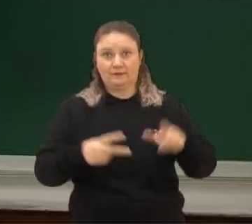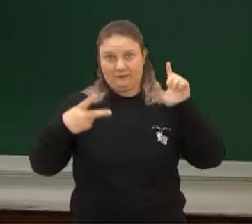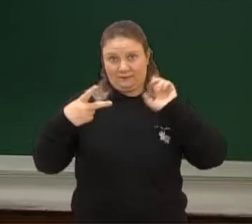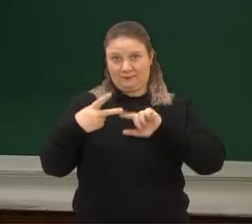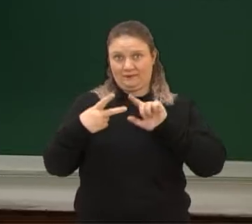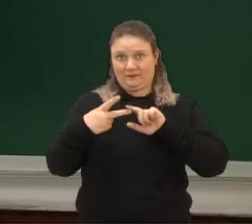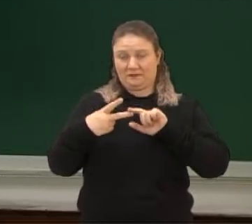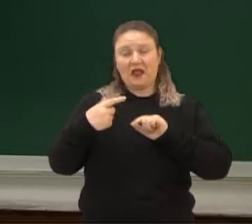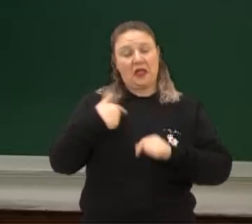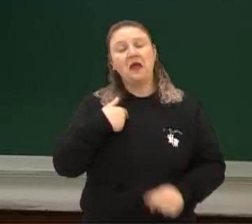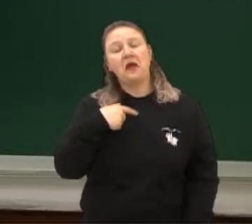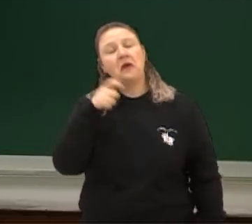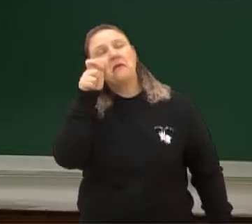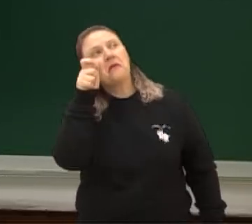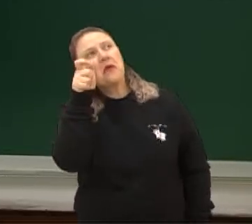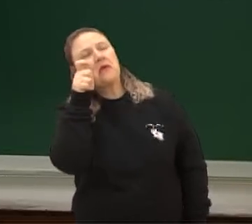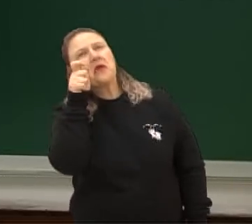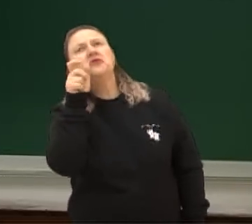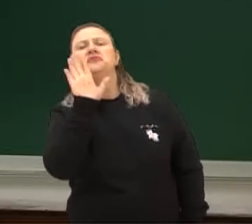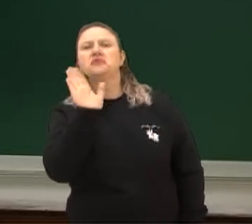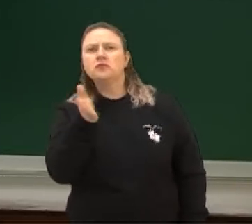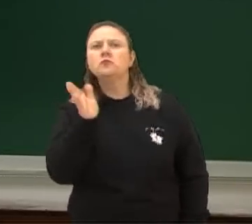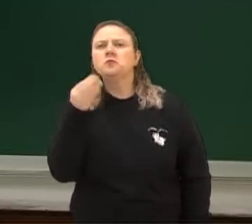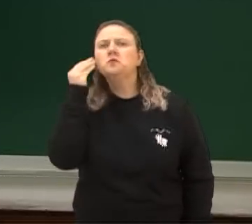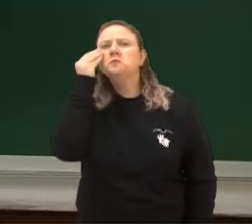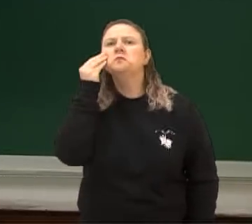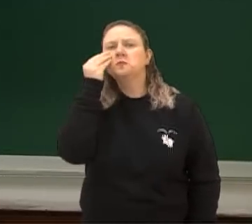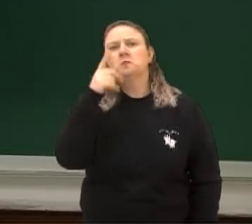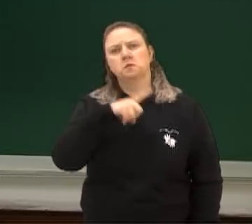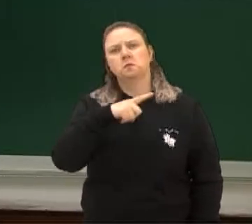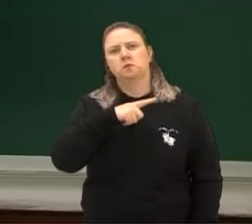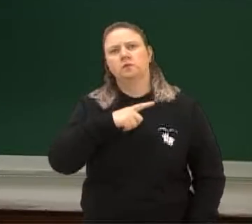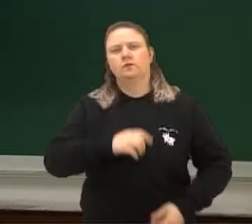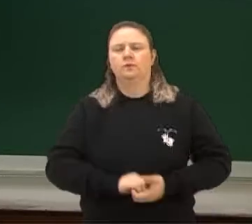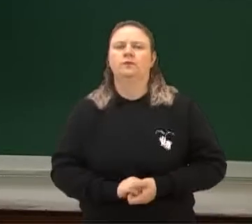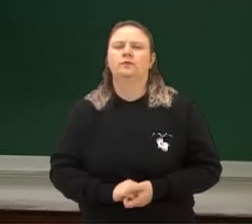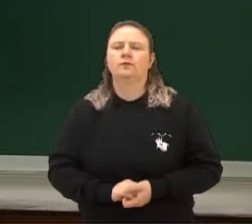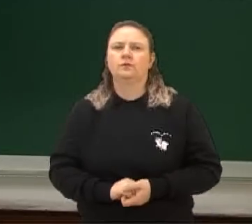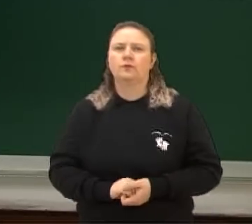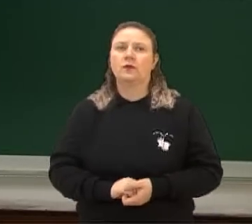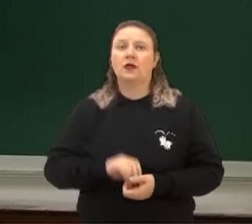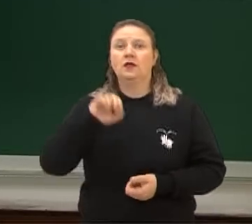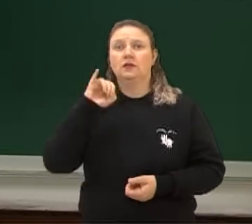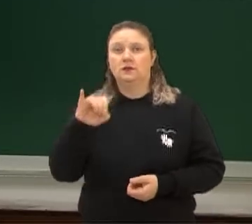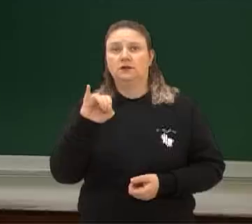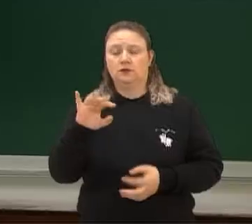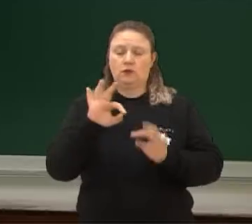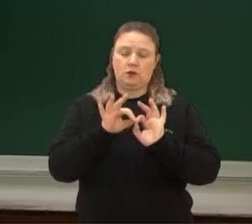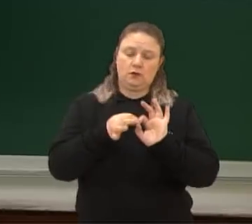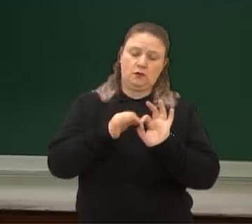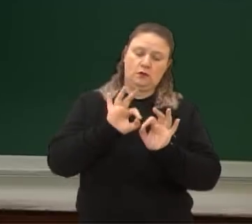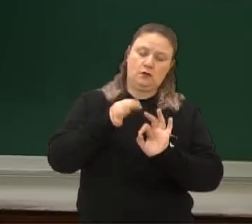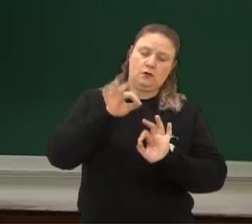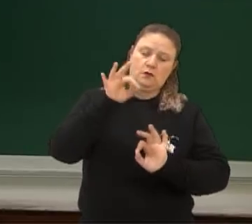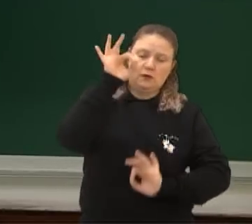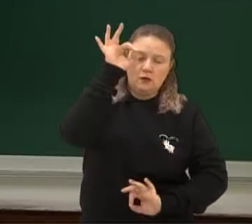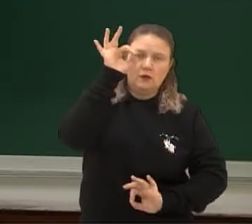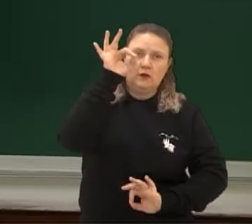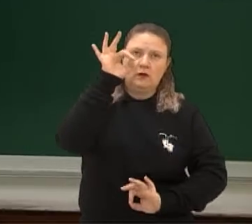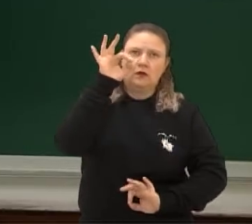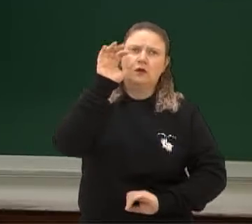eu vi. Tá? Yes, I have. Simples assim. Agora, se for de forma longa, aí você vai responder, Yes,